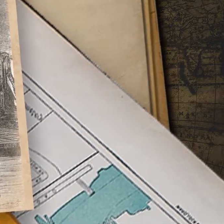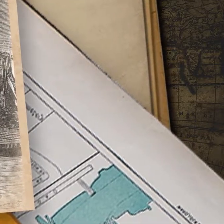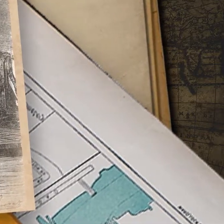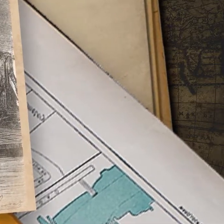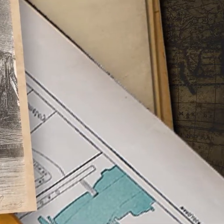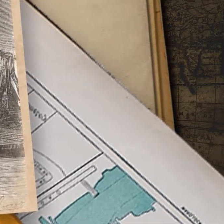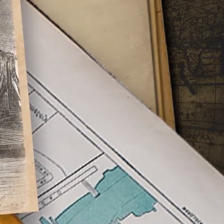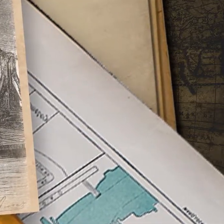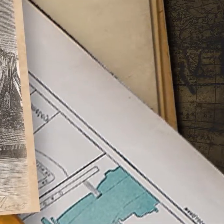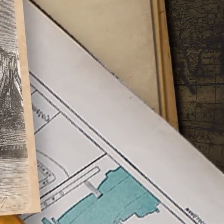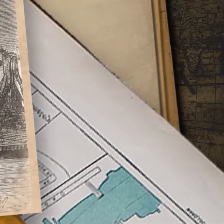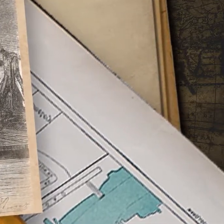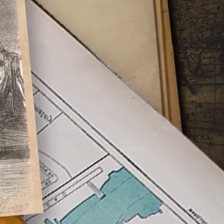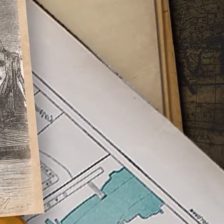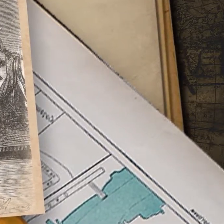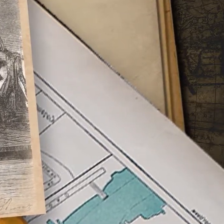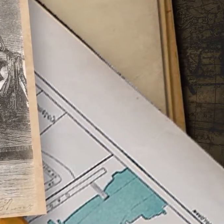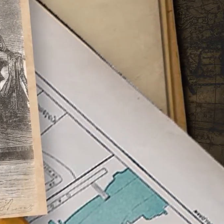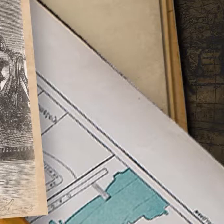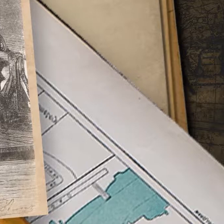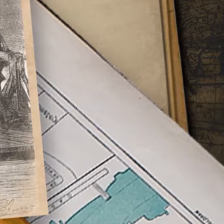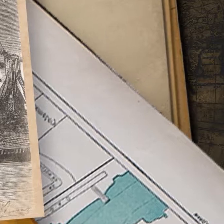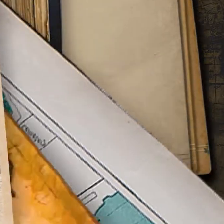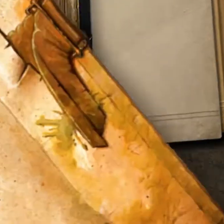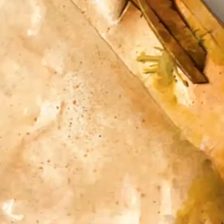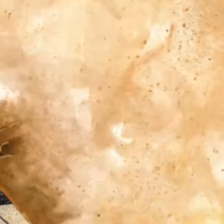enorme vela está aberta sobre eles.